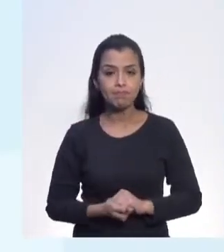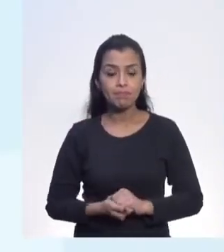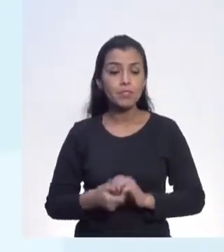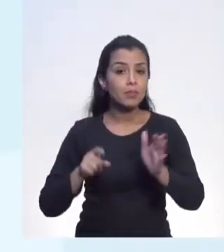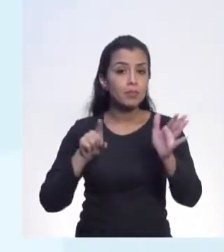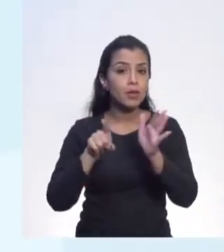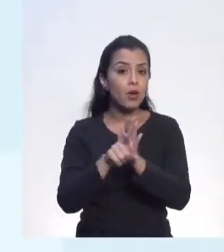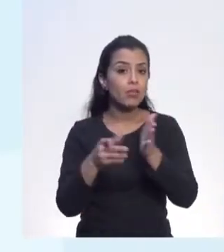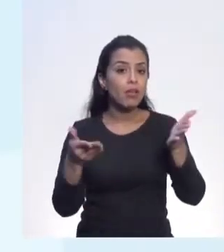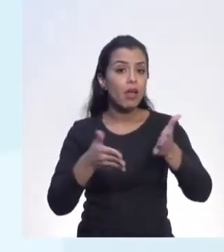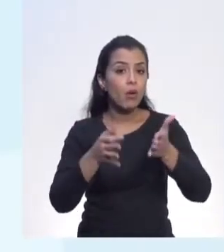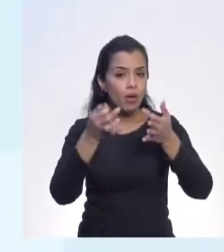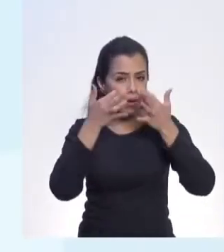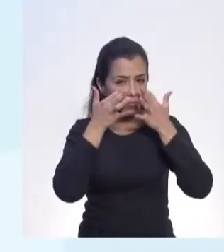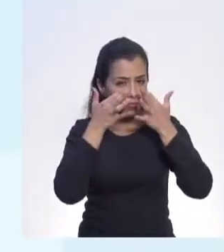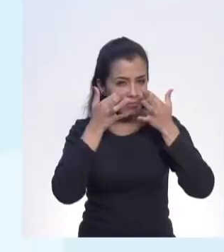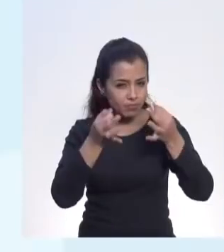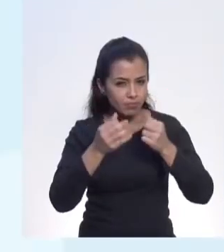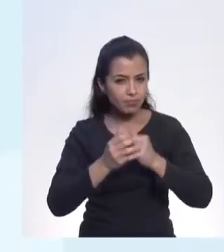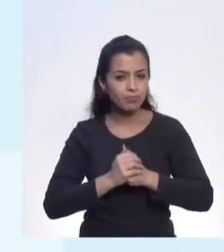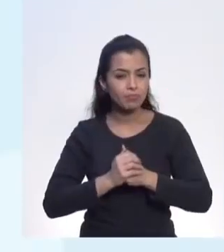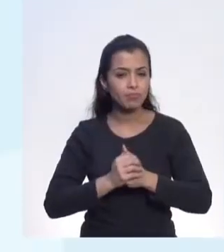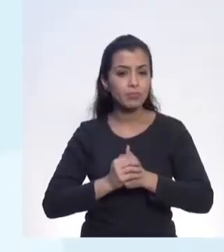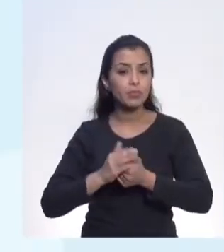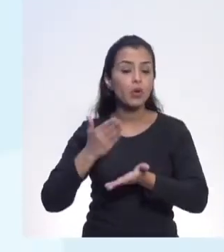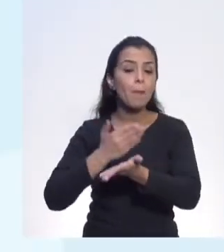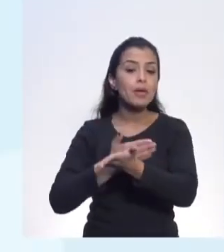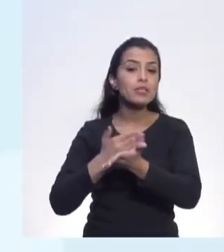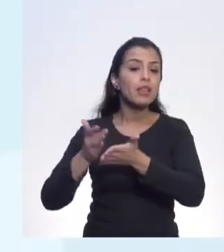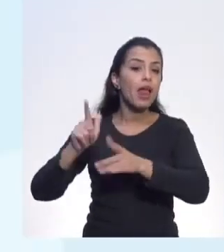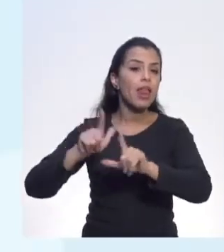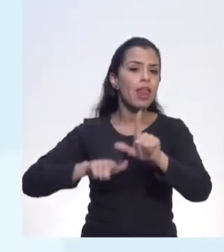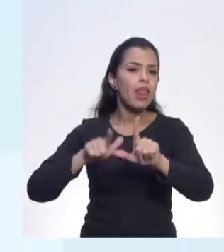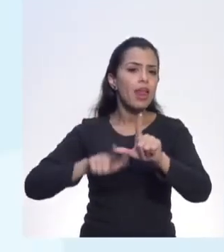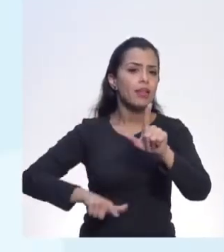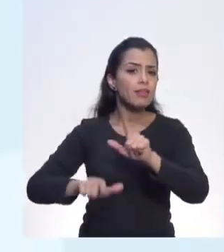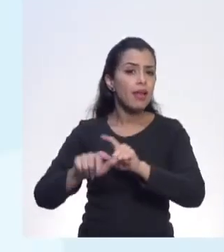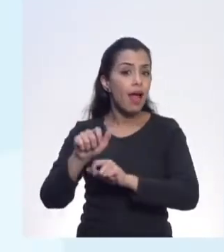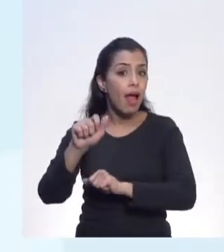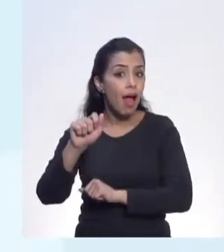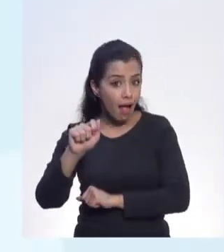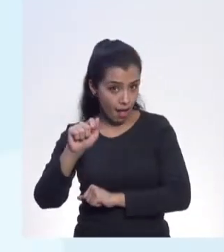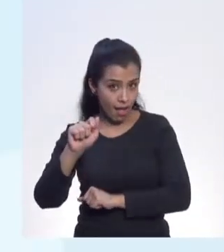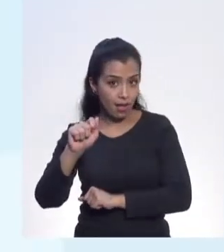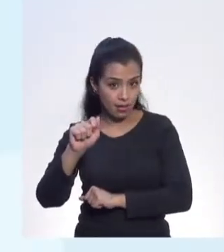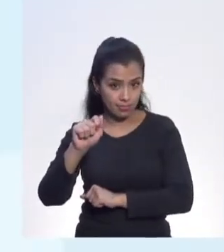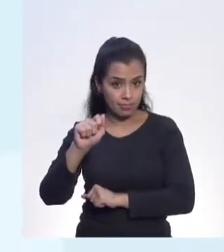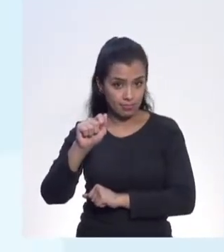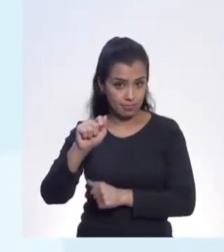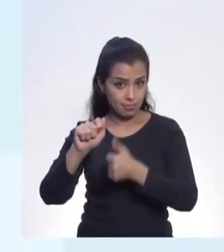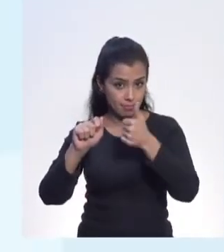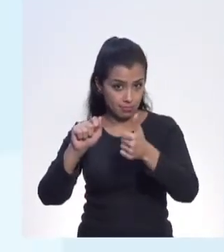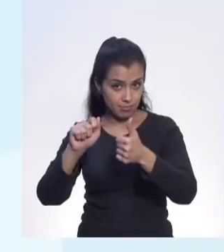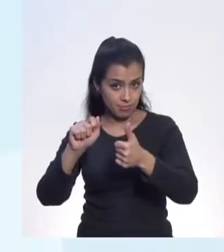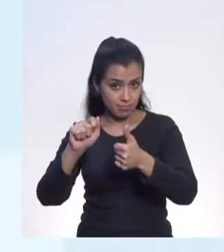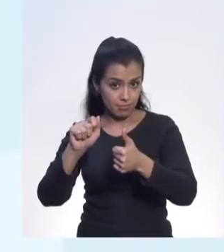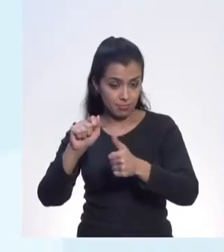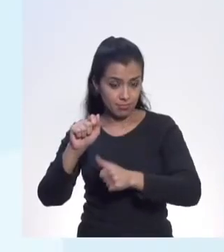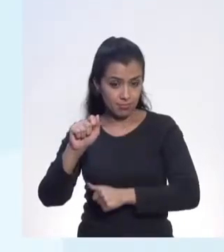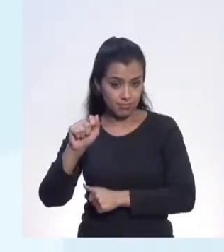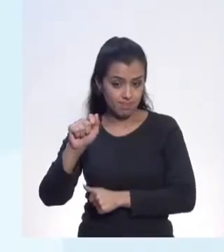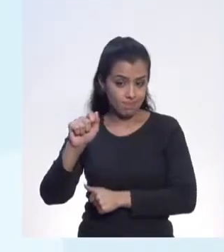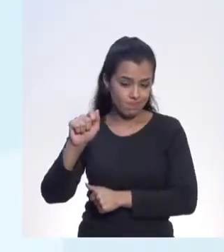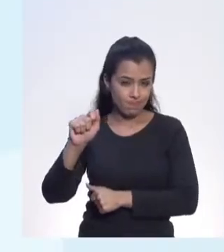hein? Começando por A. Então, quer dizer que na primeira letrinha, o A está fixo?